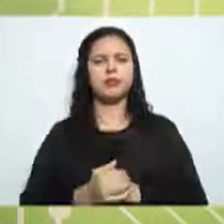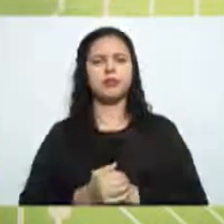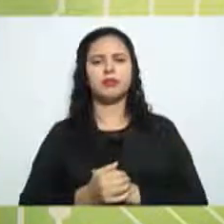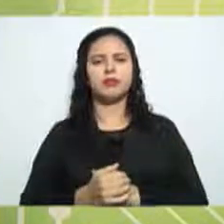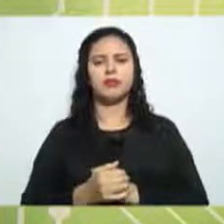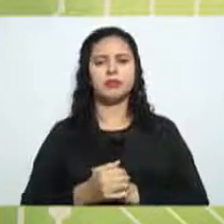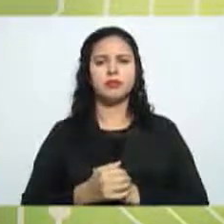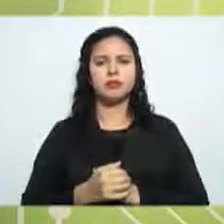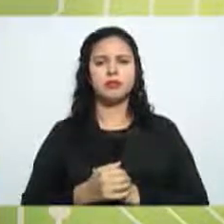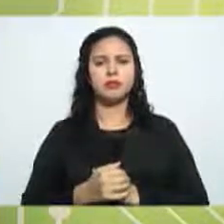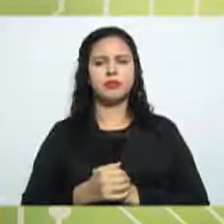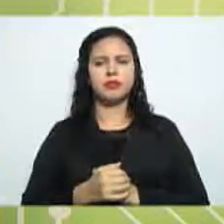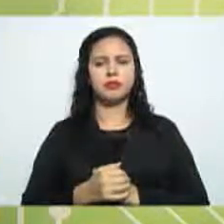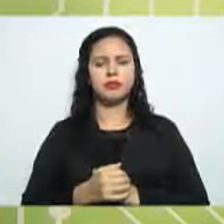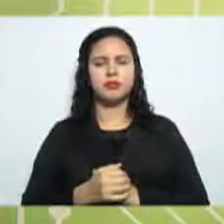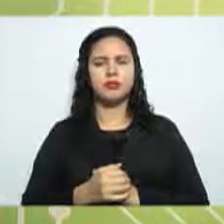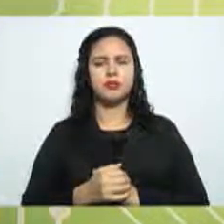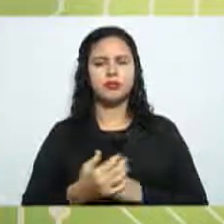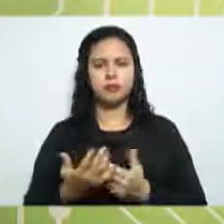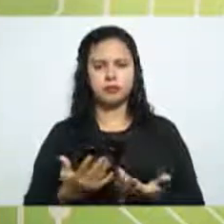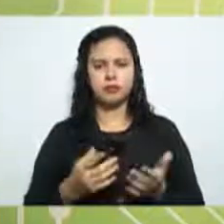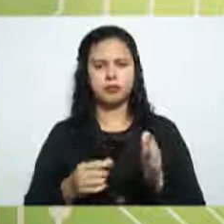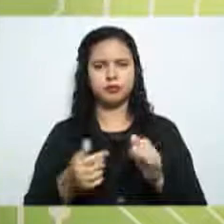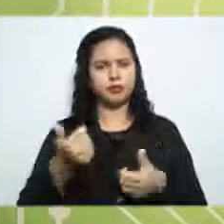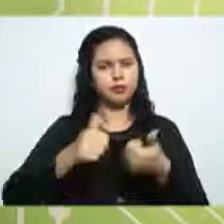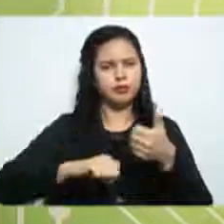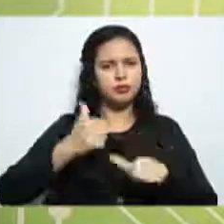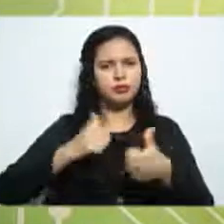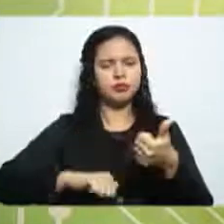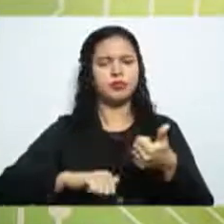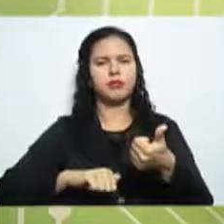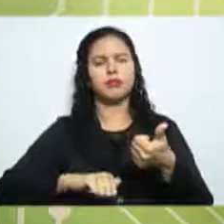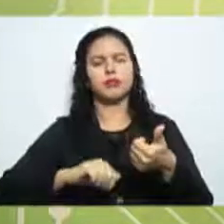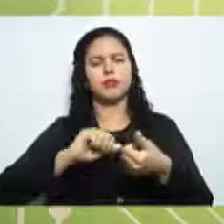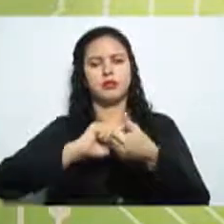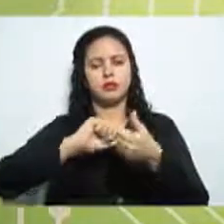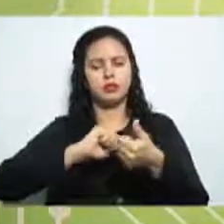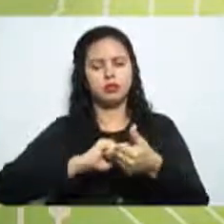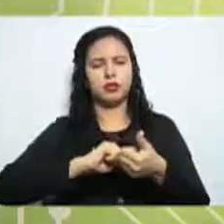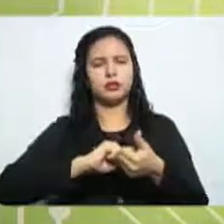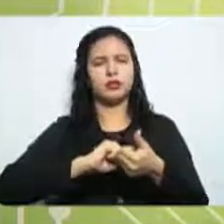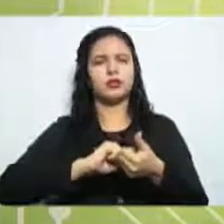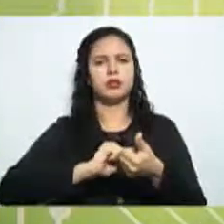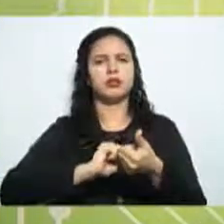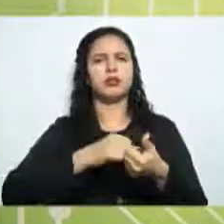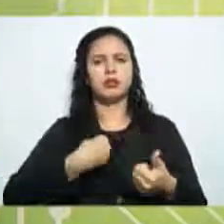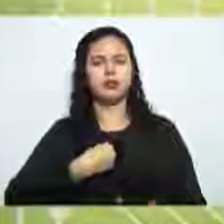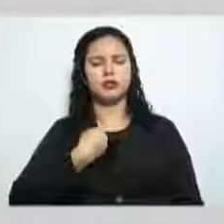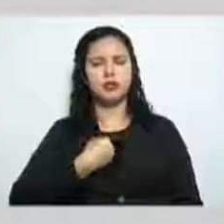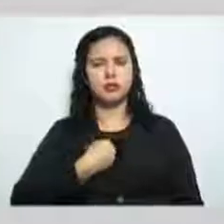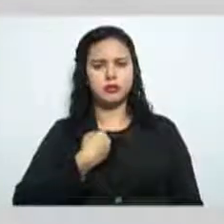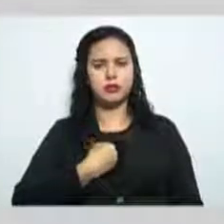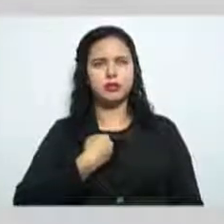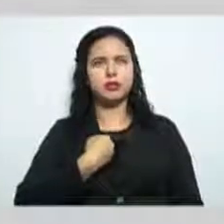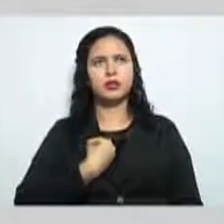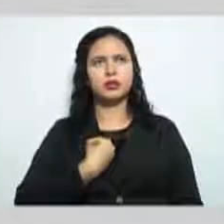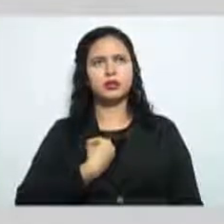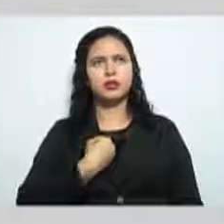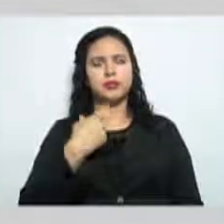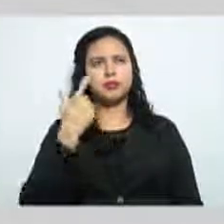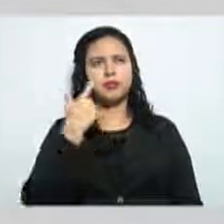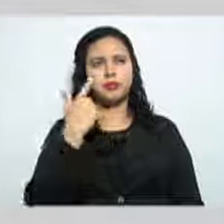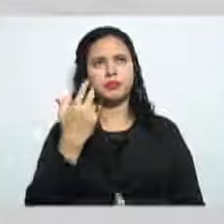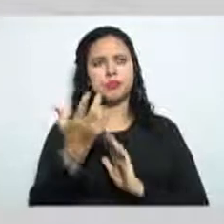Esses indicadores medem mesmo a nossa qualidade de vida, esse é o melhor indicador para medir qualidade de vida. Eu gostaria de mostrar de novo as